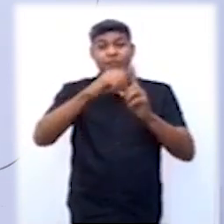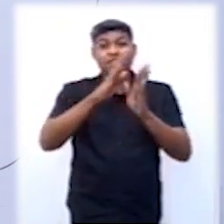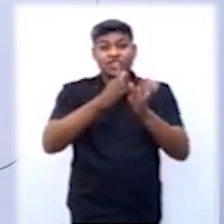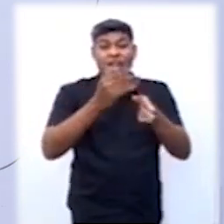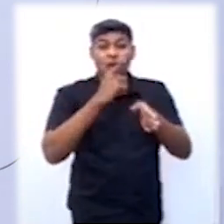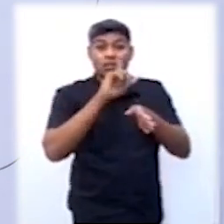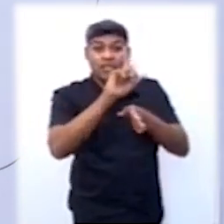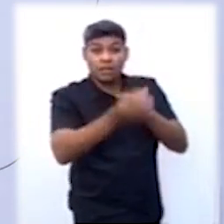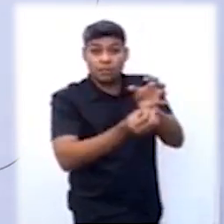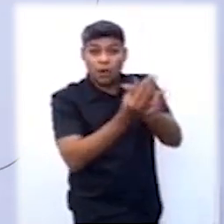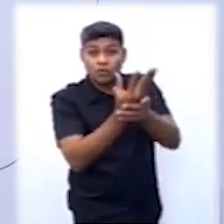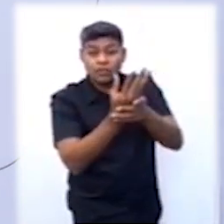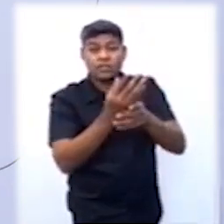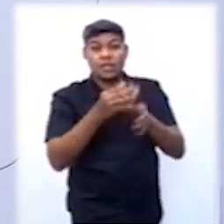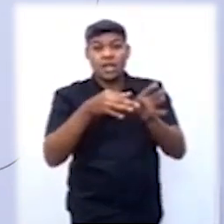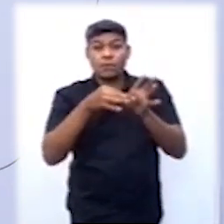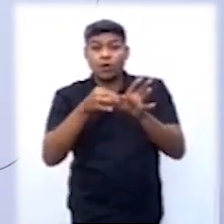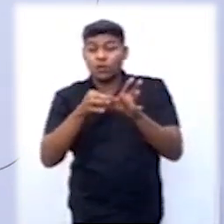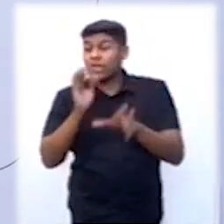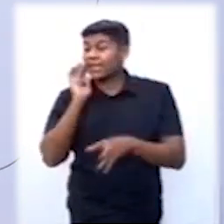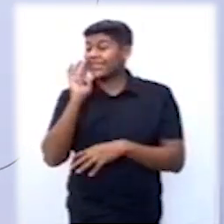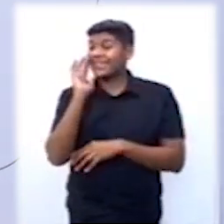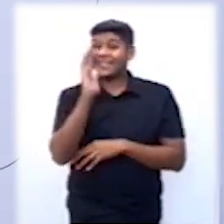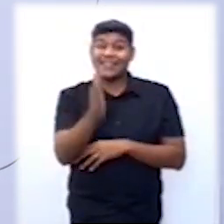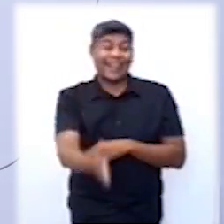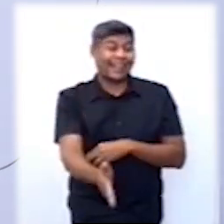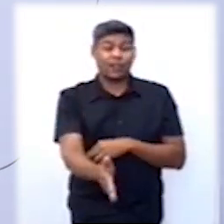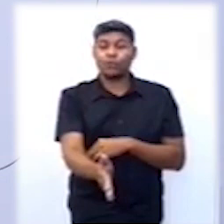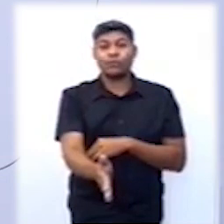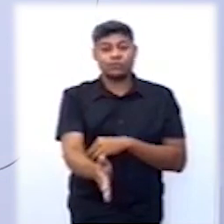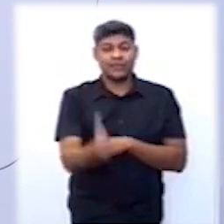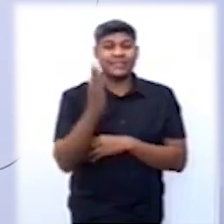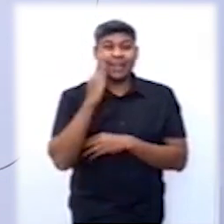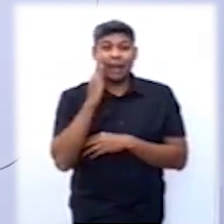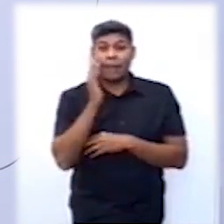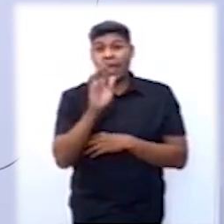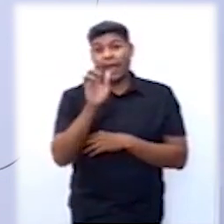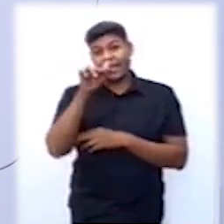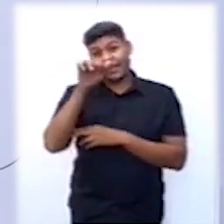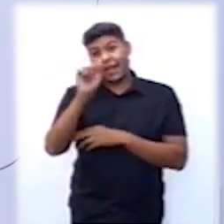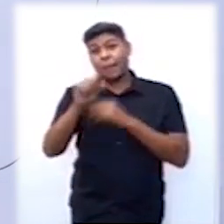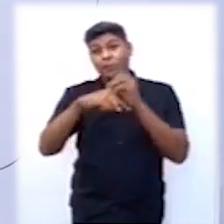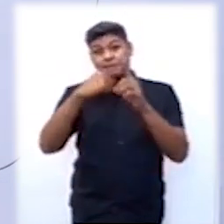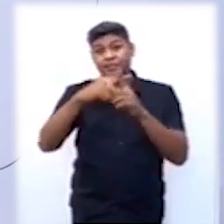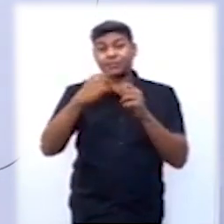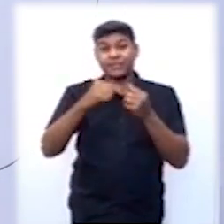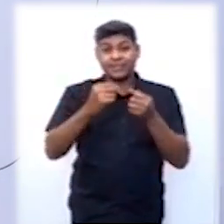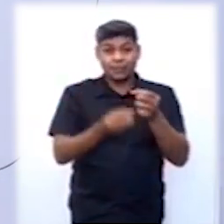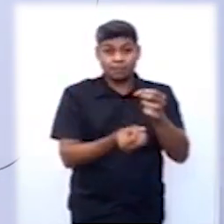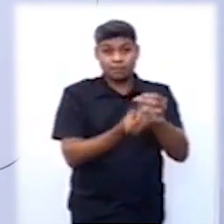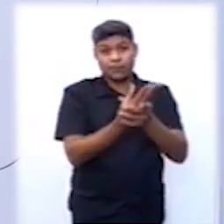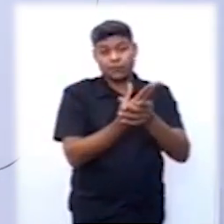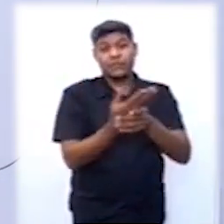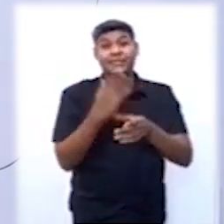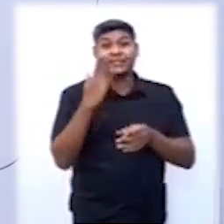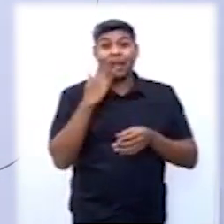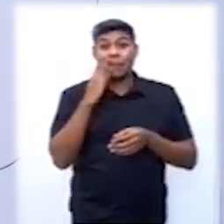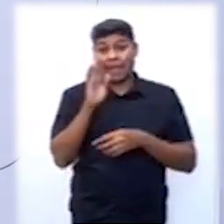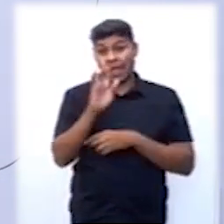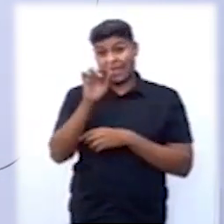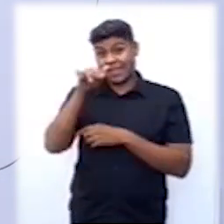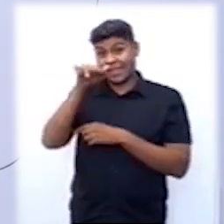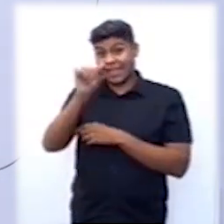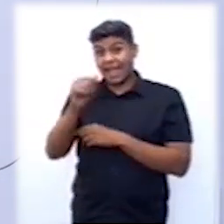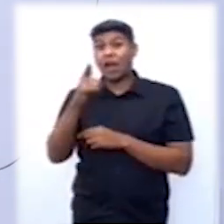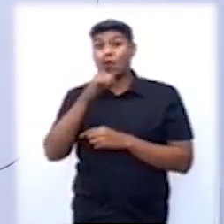consegue produzir proteína diretamente. E esse RNA positivo ele tem que se replicar. Como é que faz isso? Ele pega o RNA,